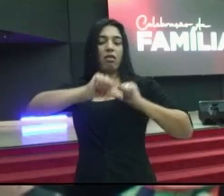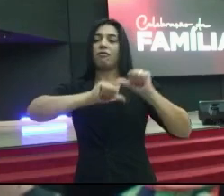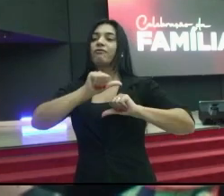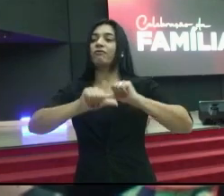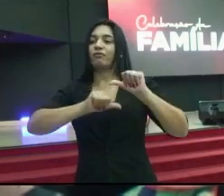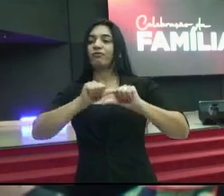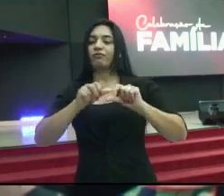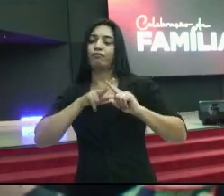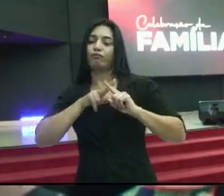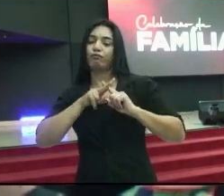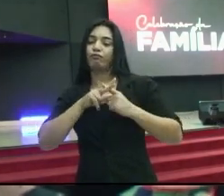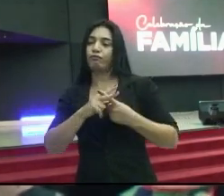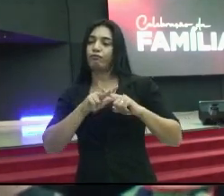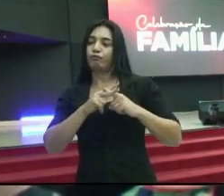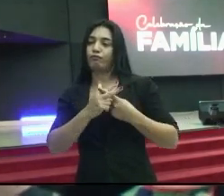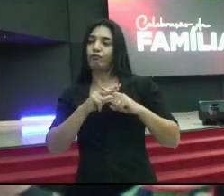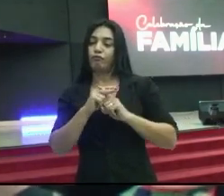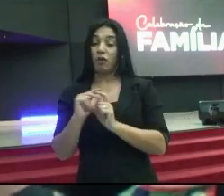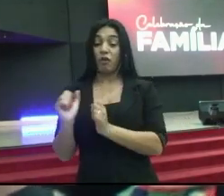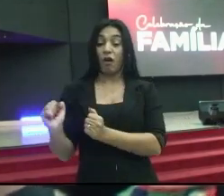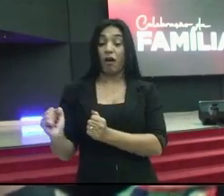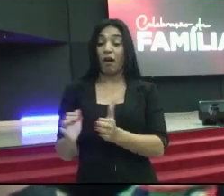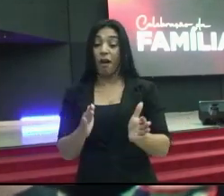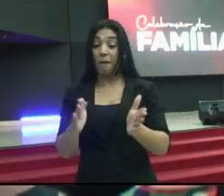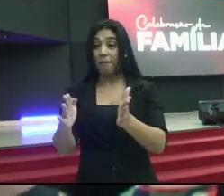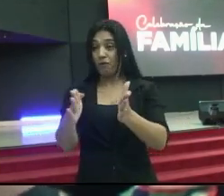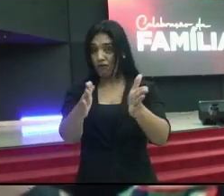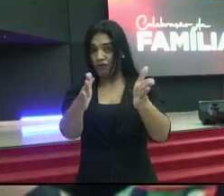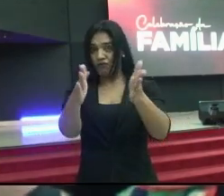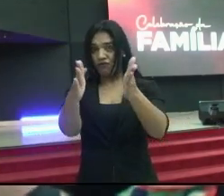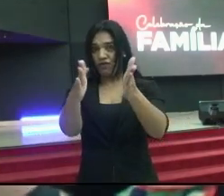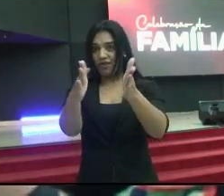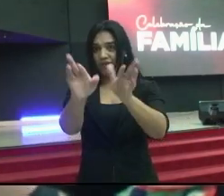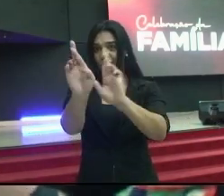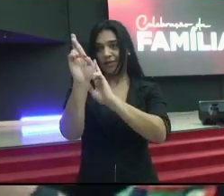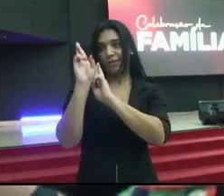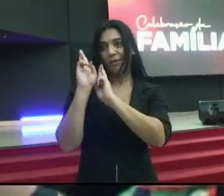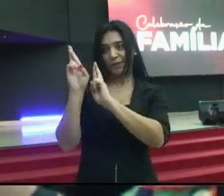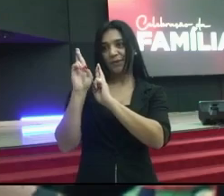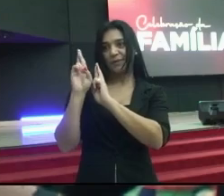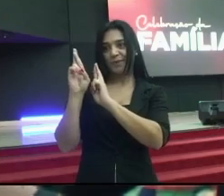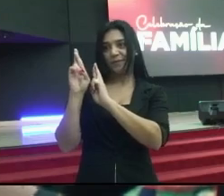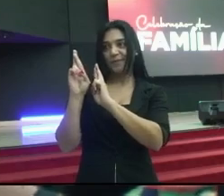restaurados, o caminho da esperança.